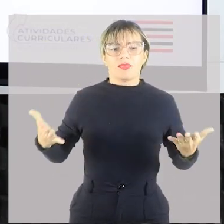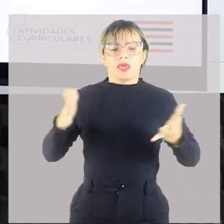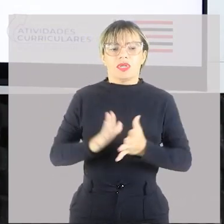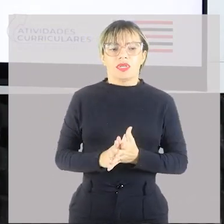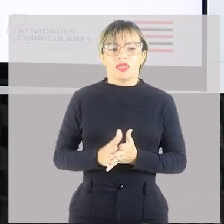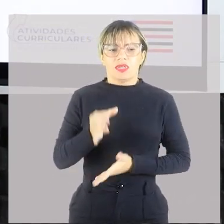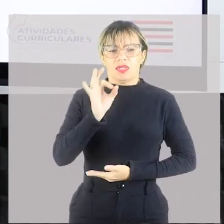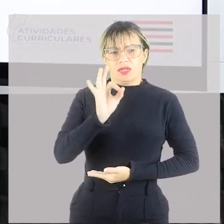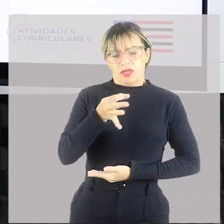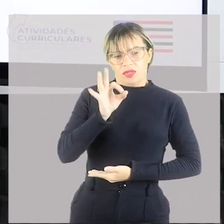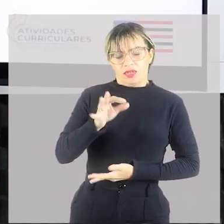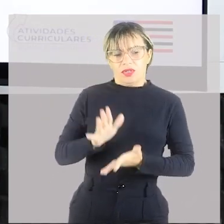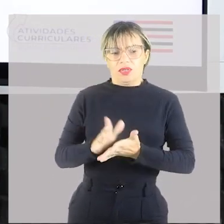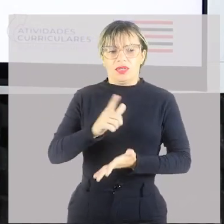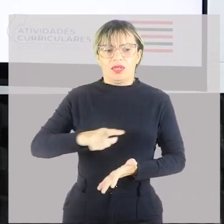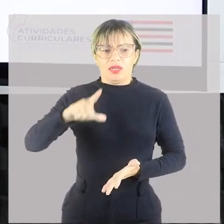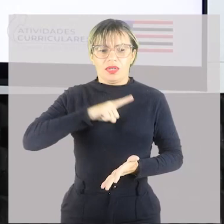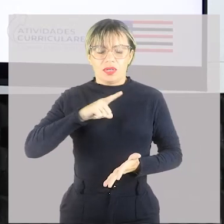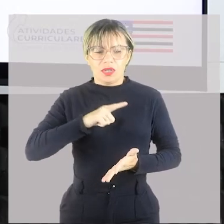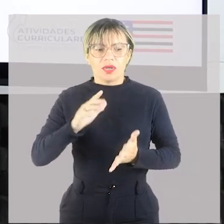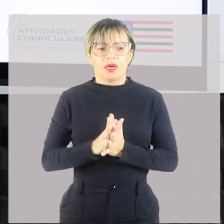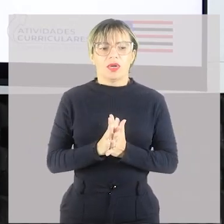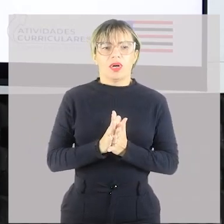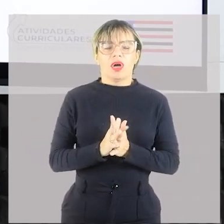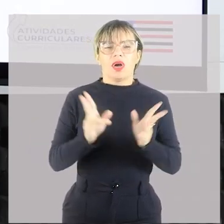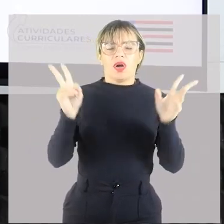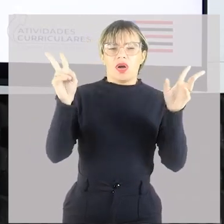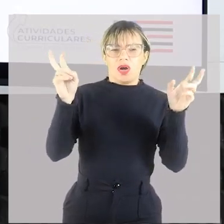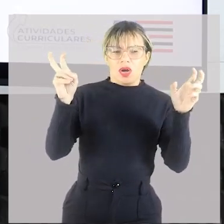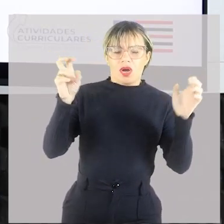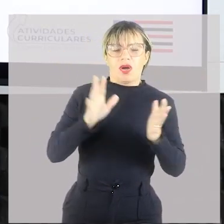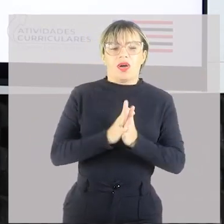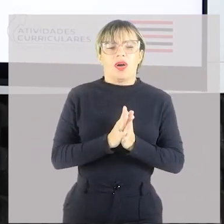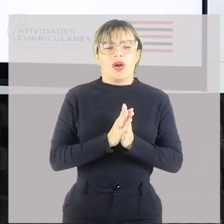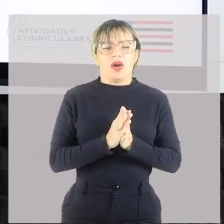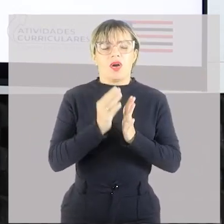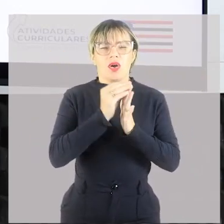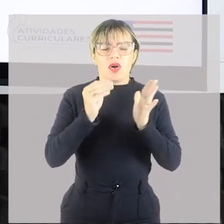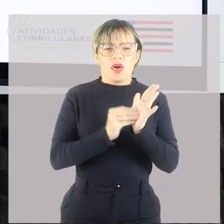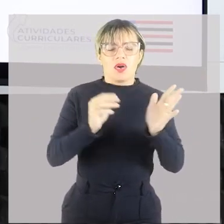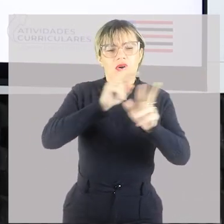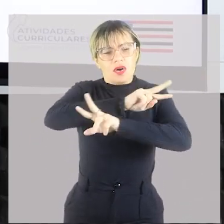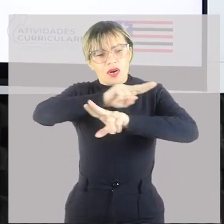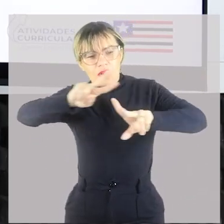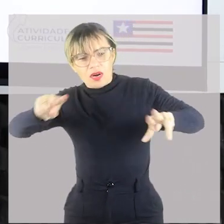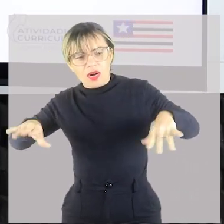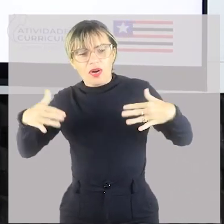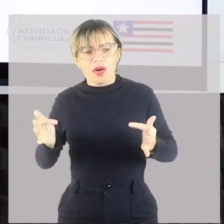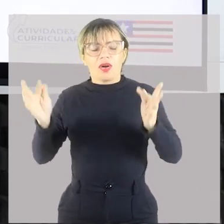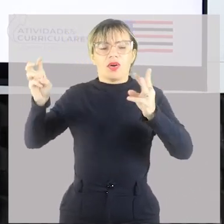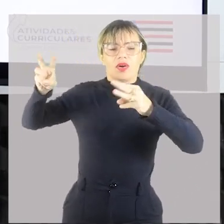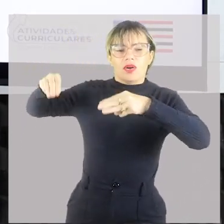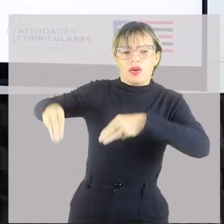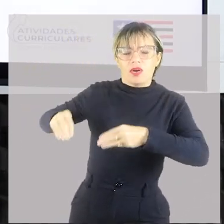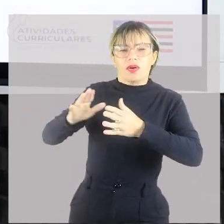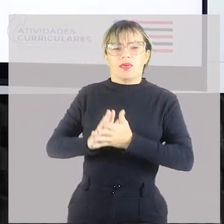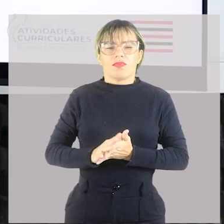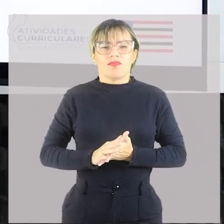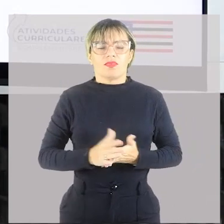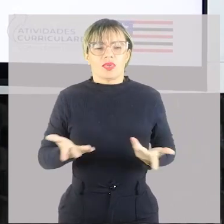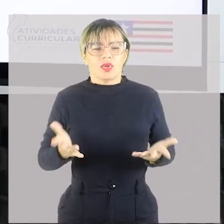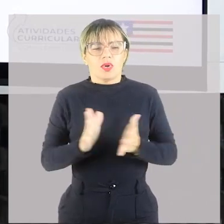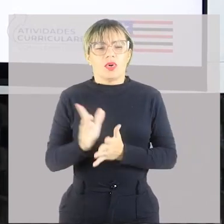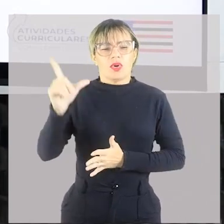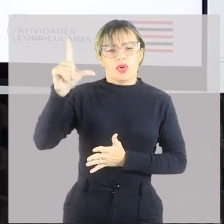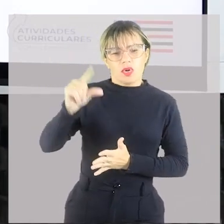Tenho certeza que já deve ter visto muita coisa, aprendido muita coisa. E a gente está chegando nessa parte final, tá? Você vai ver um